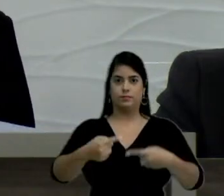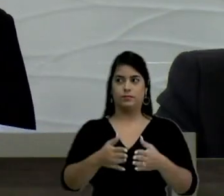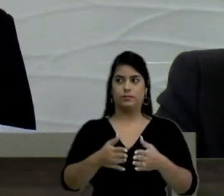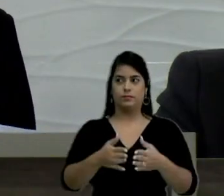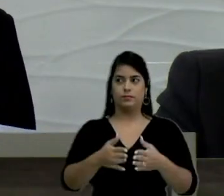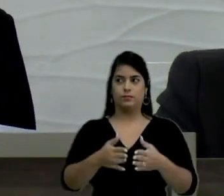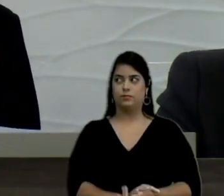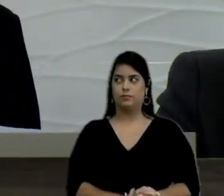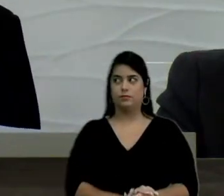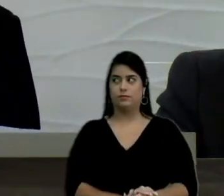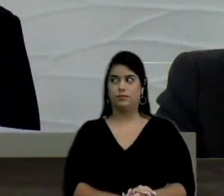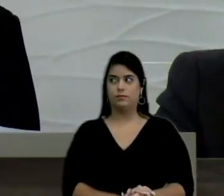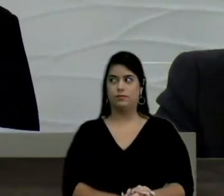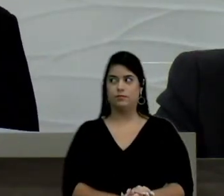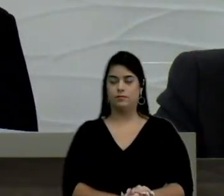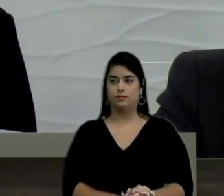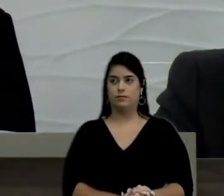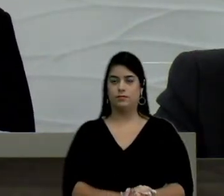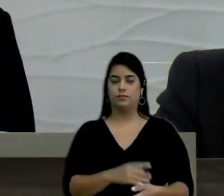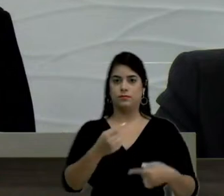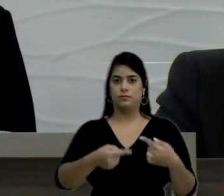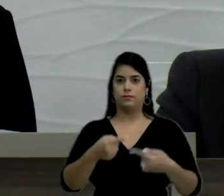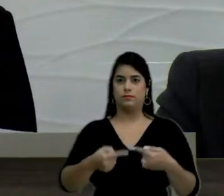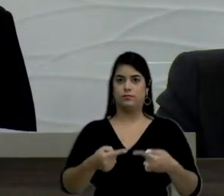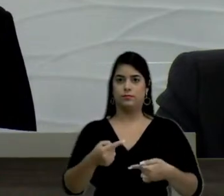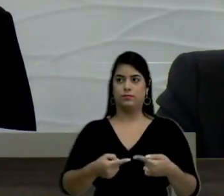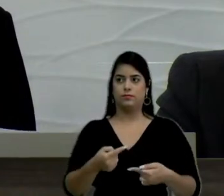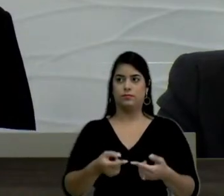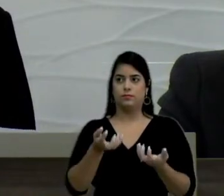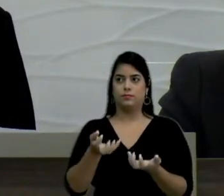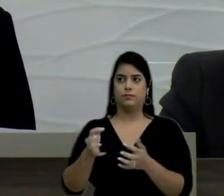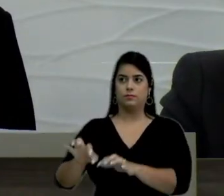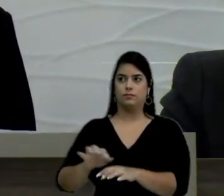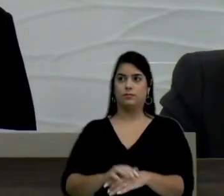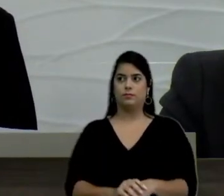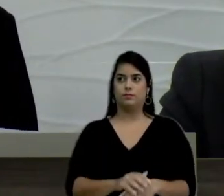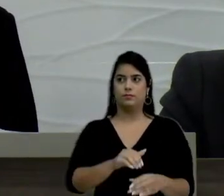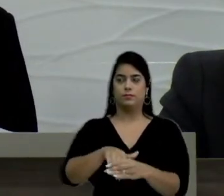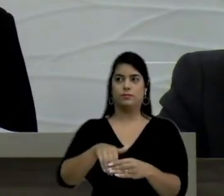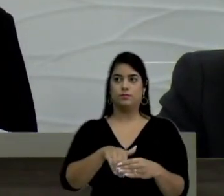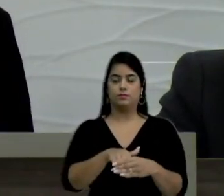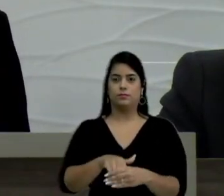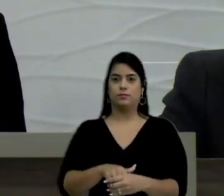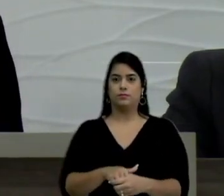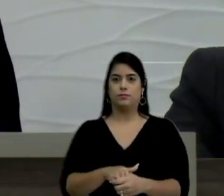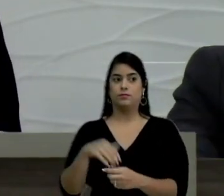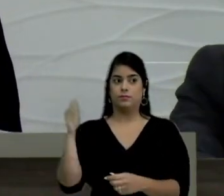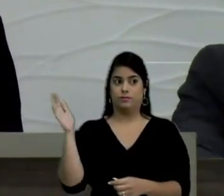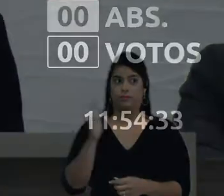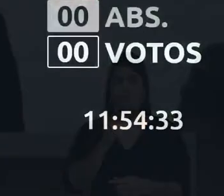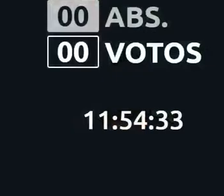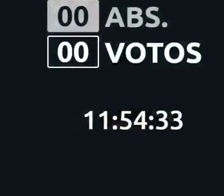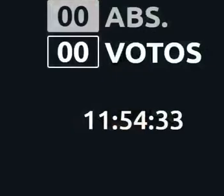requerimento em discussão não tem qu quer discutir coloca em votação Bora